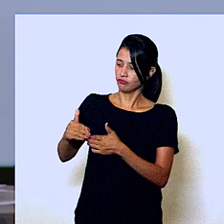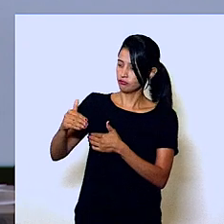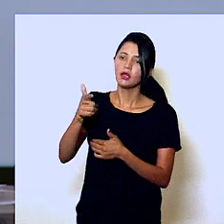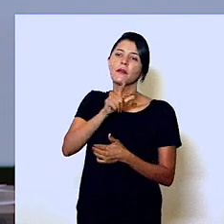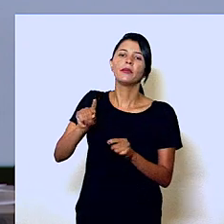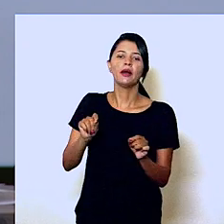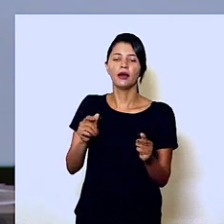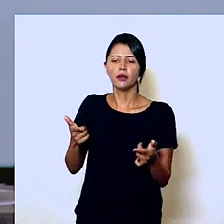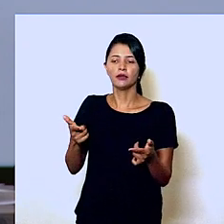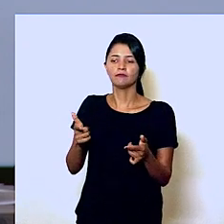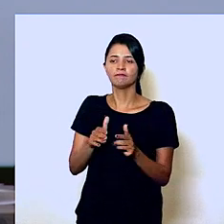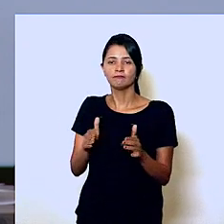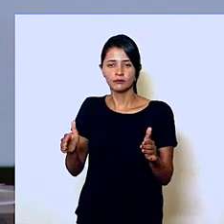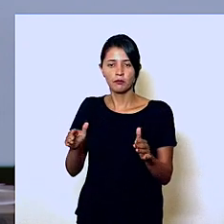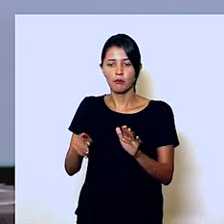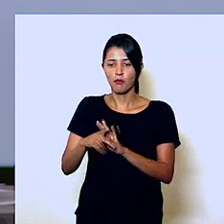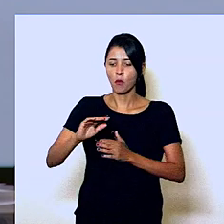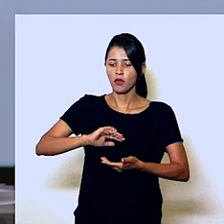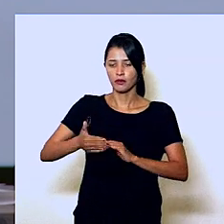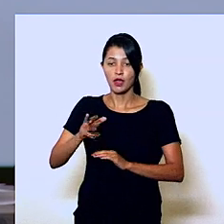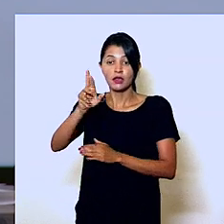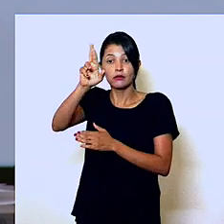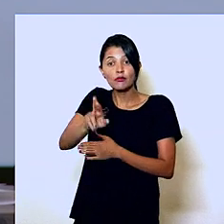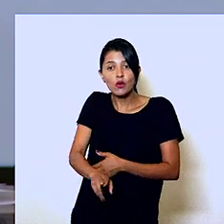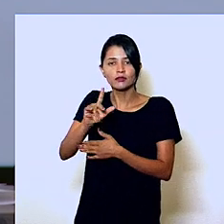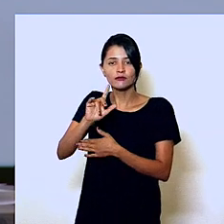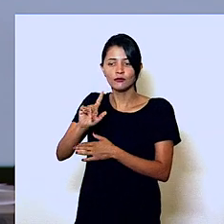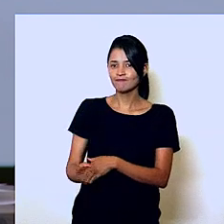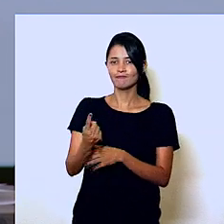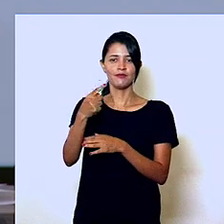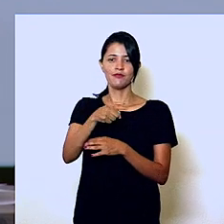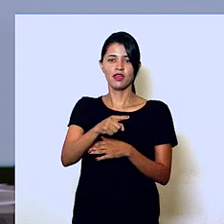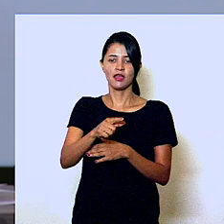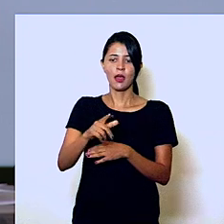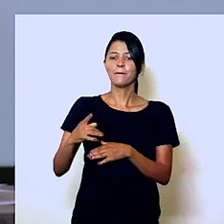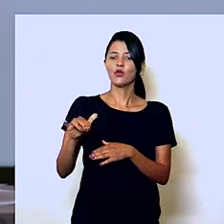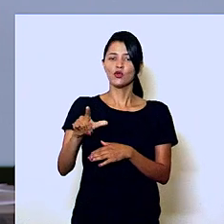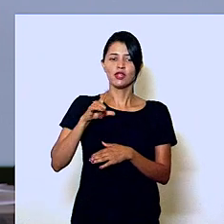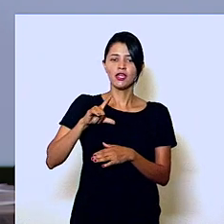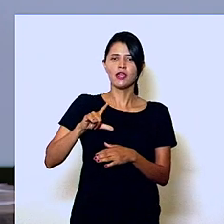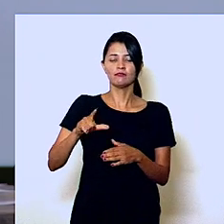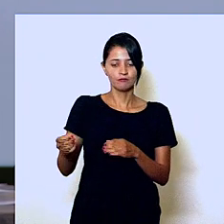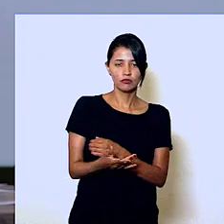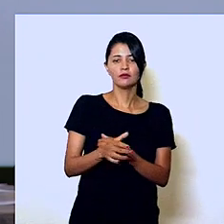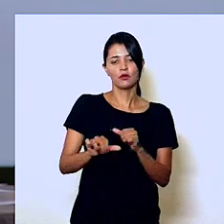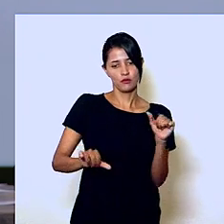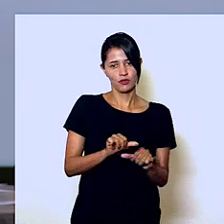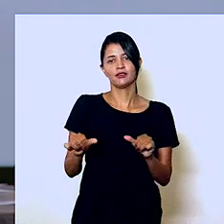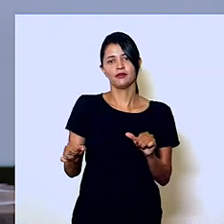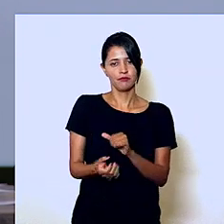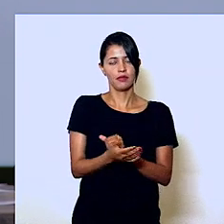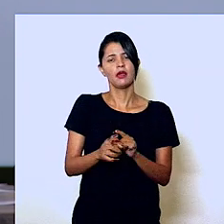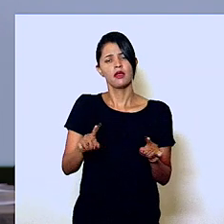Itamaraty resultou em uma ação pioneira de modernização institucional desta casa, um exemplo precoce do que hoje